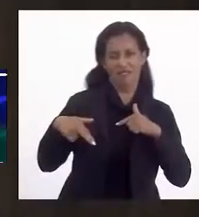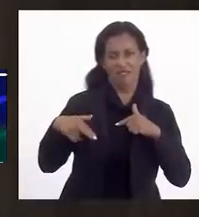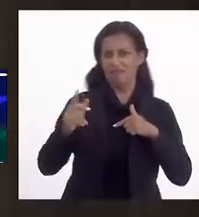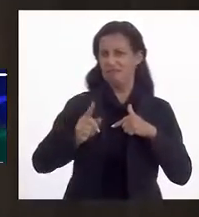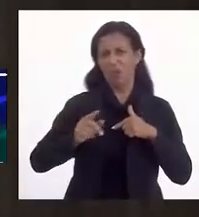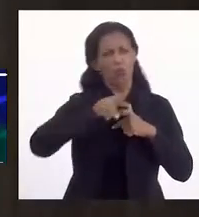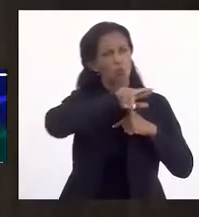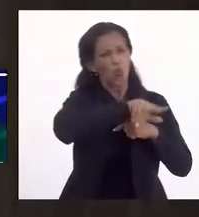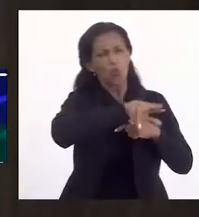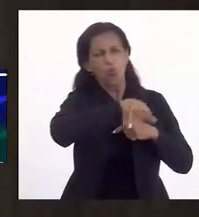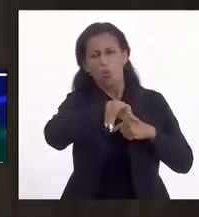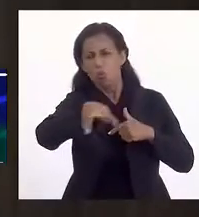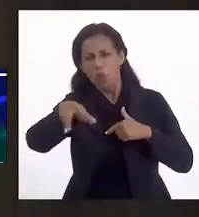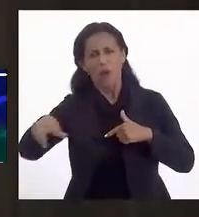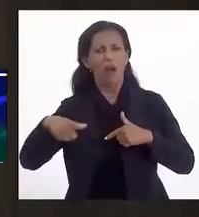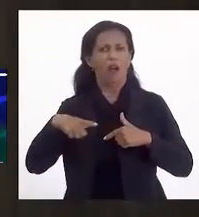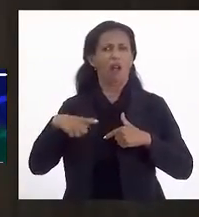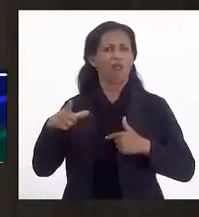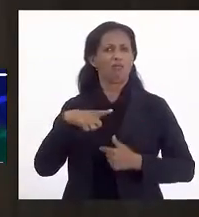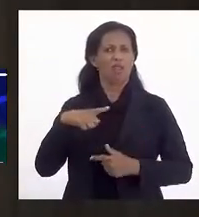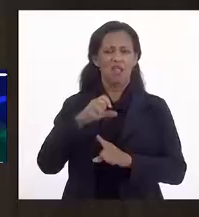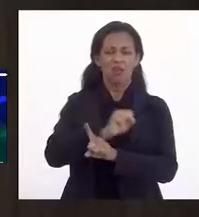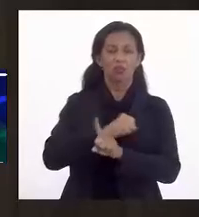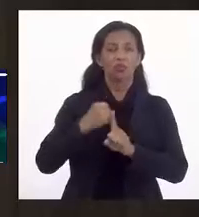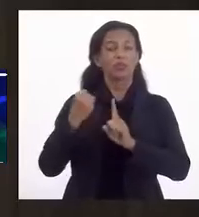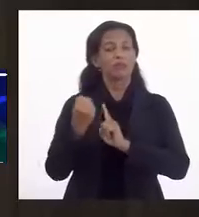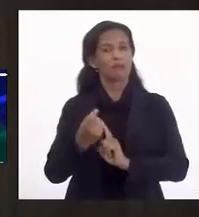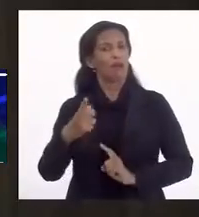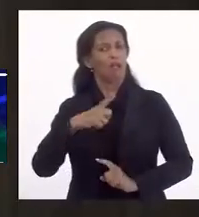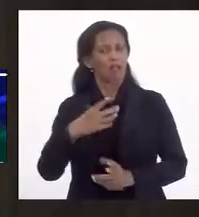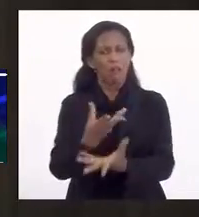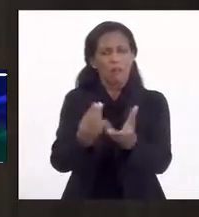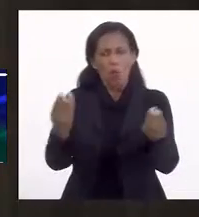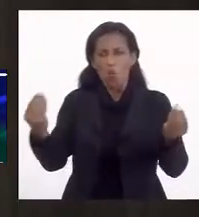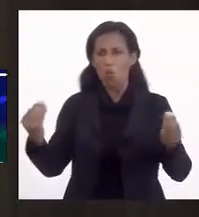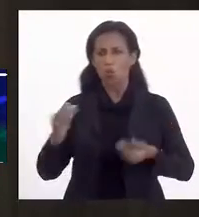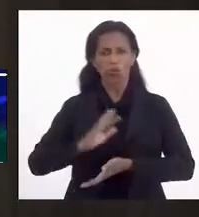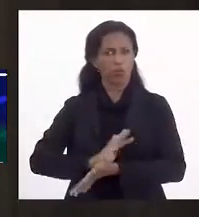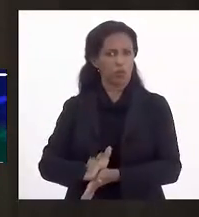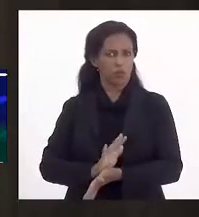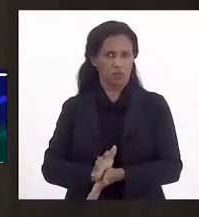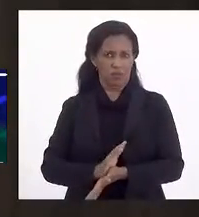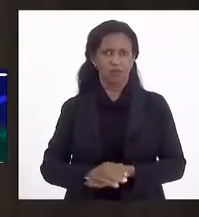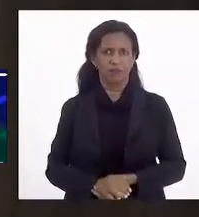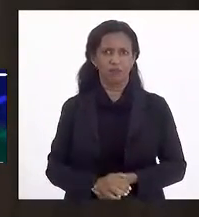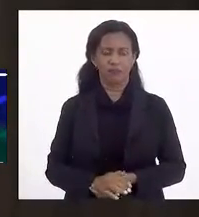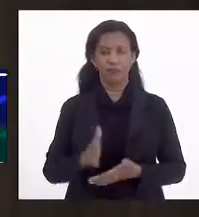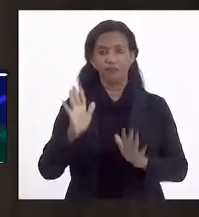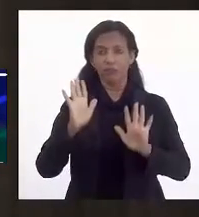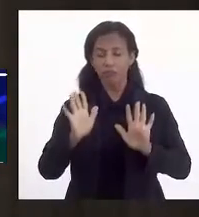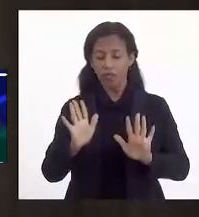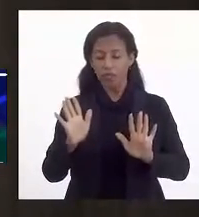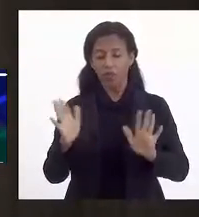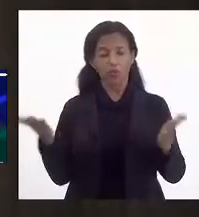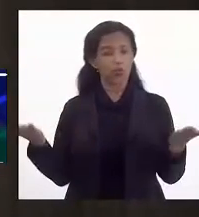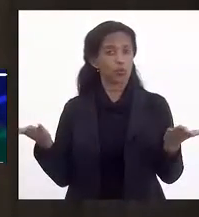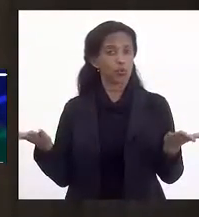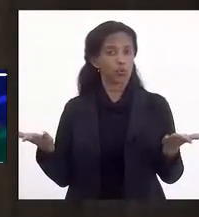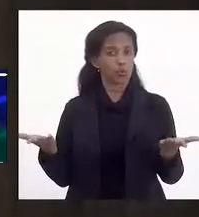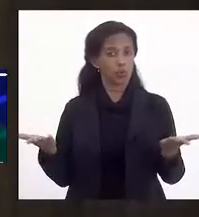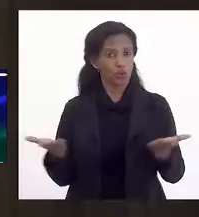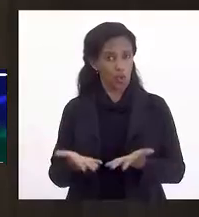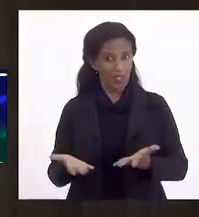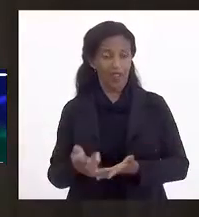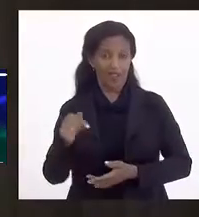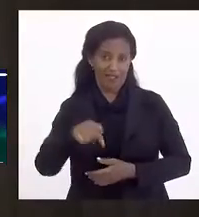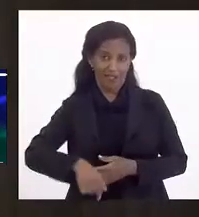área que a gente milita. A sociedade, ela tem muitos preconceitos. Então, eu só quero aqui, como